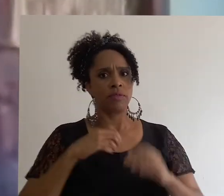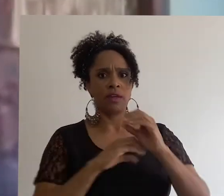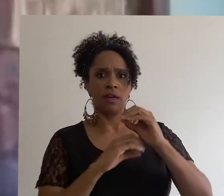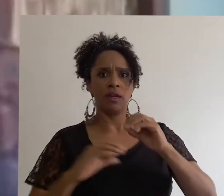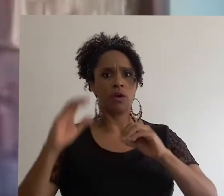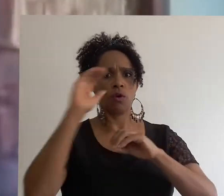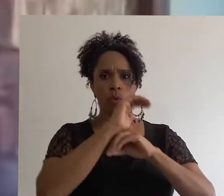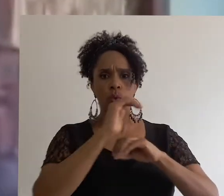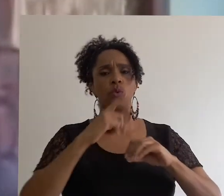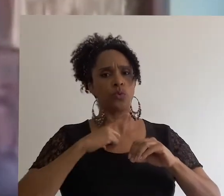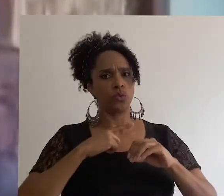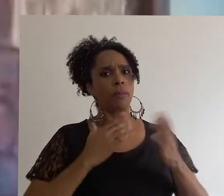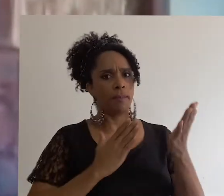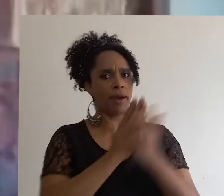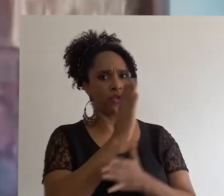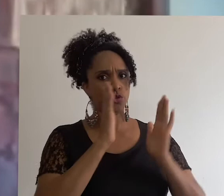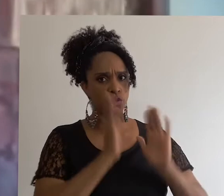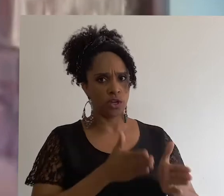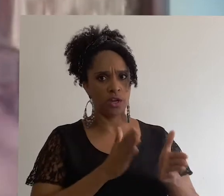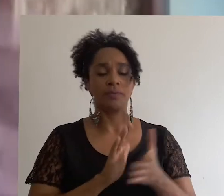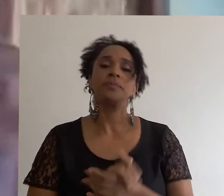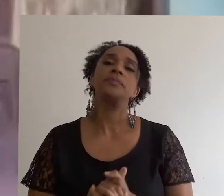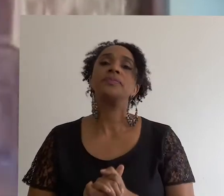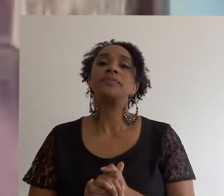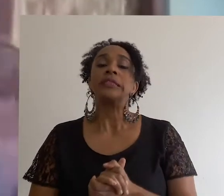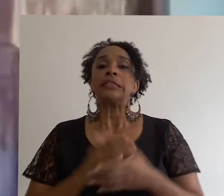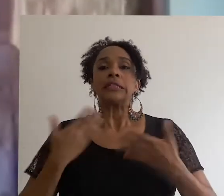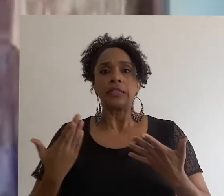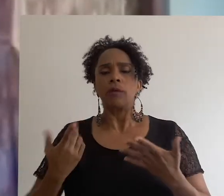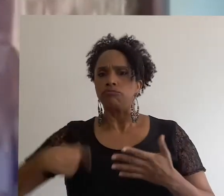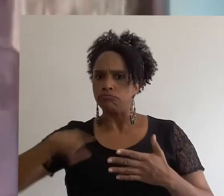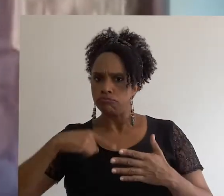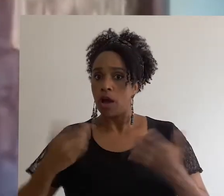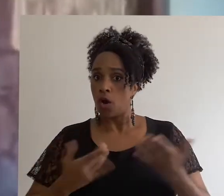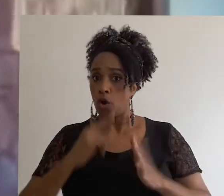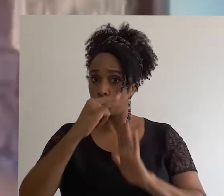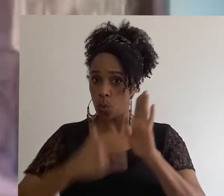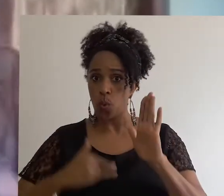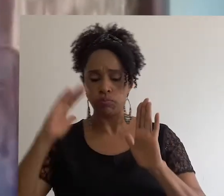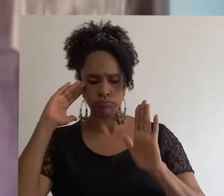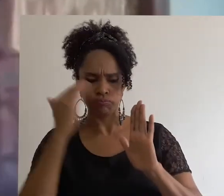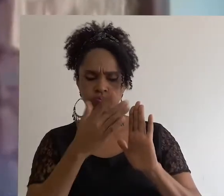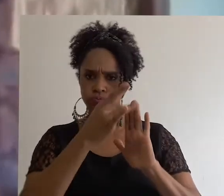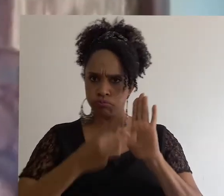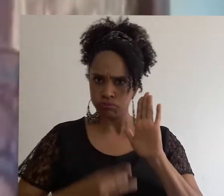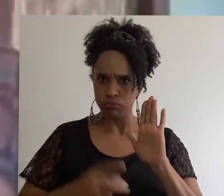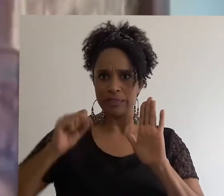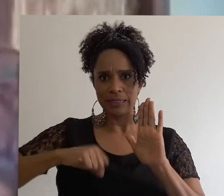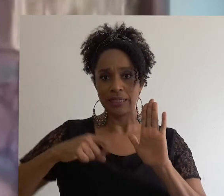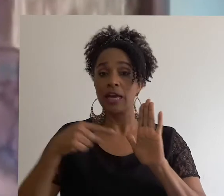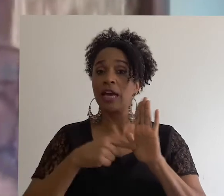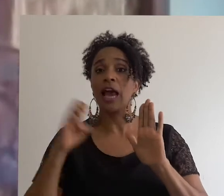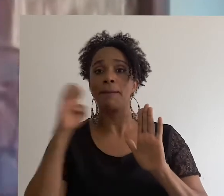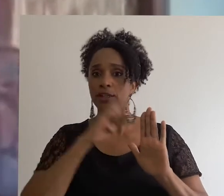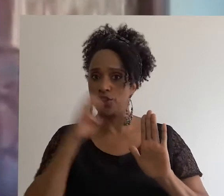e que está em execução. Para sua execução, dentre outras ações e diretrizes que constam nesse documento, que é um norte para a gente nesse contexto da